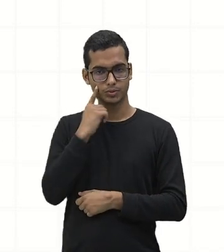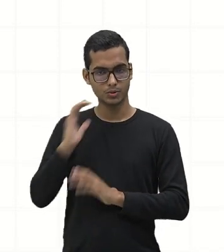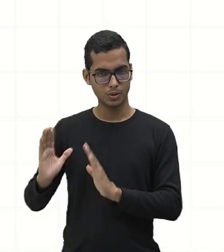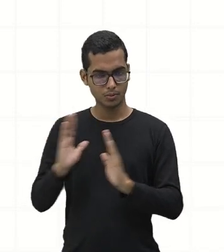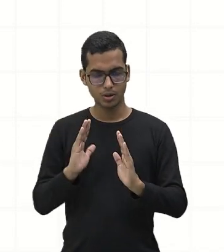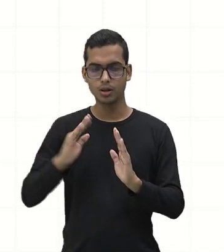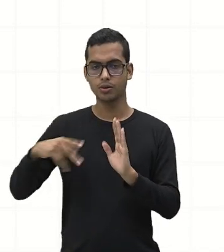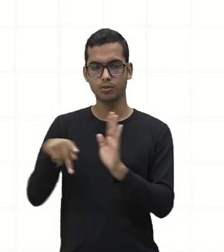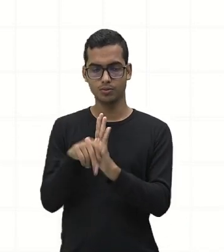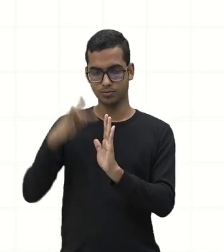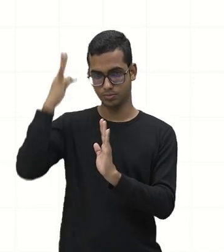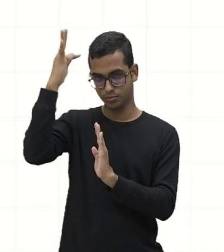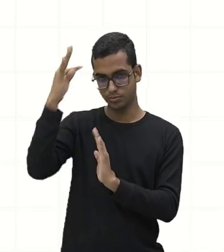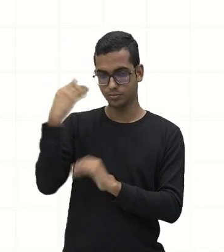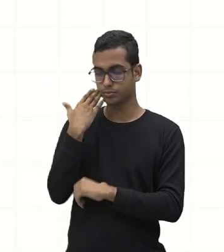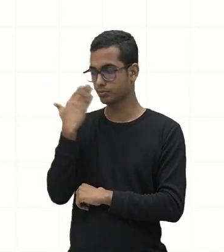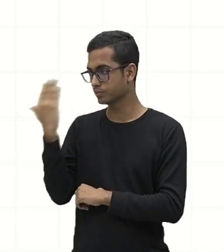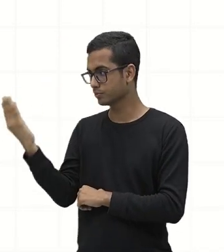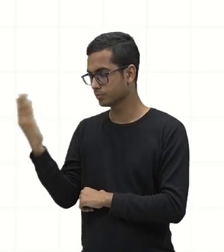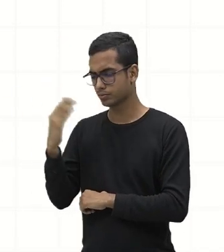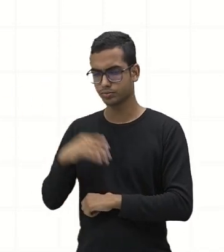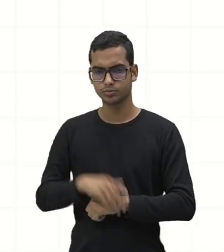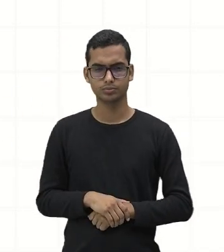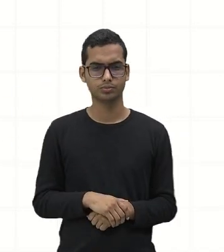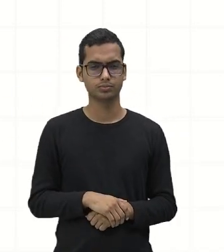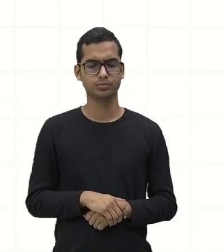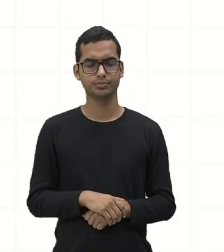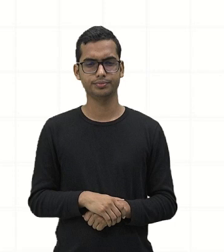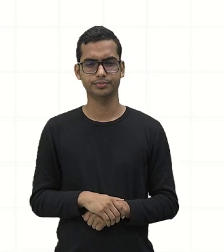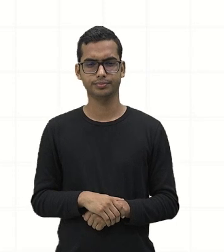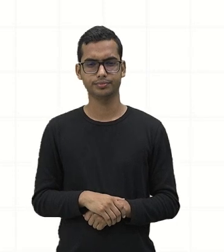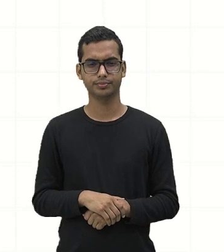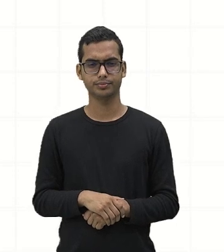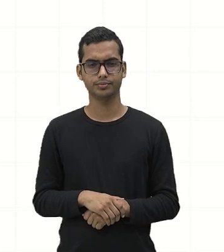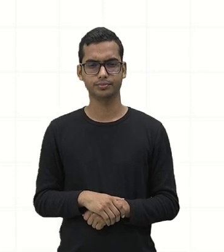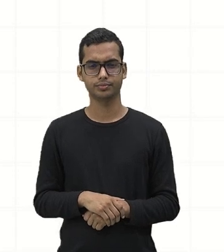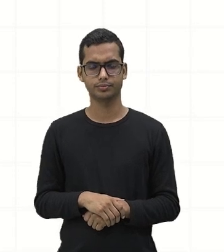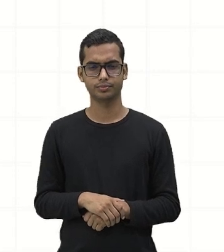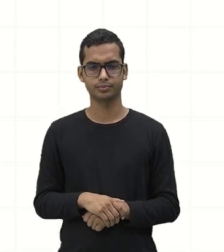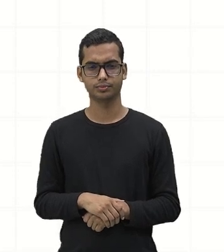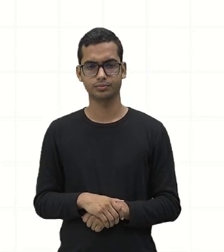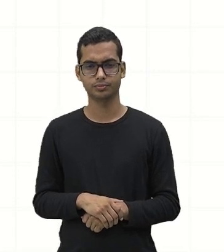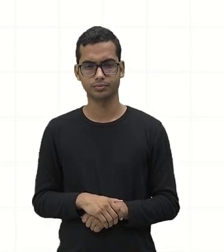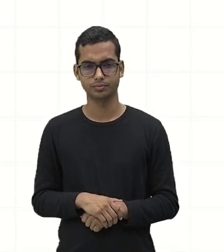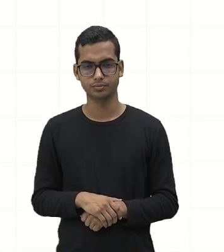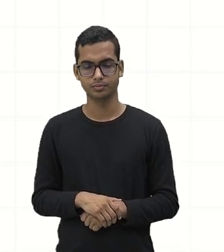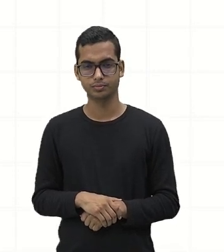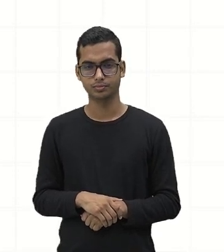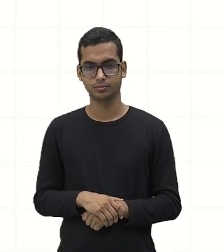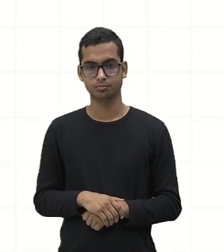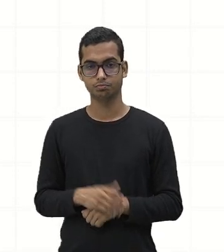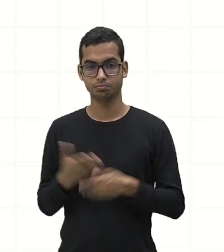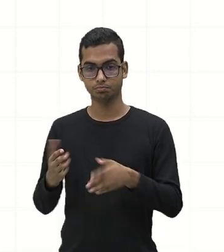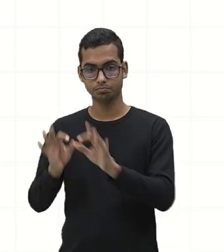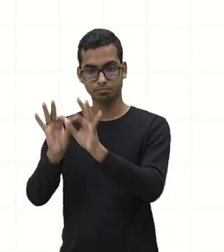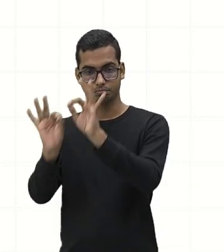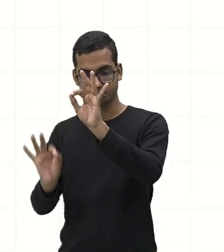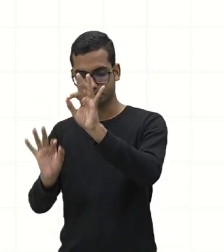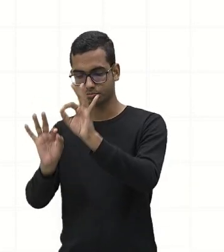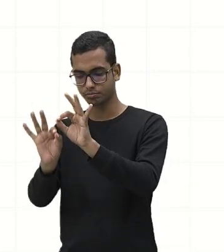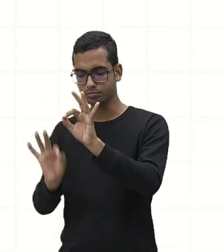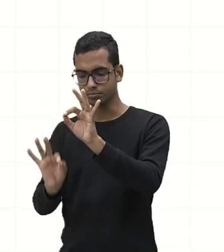Tales. Se o primeiro pedaço aqui está para o segundo pedaço, utilizando a ideia da reta